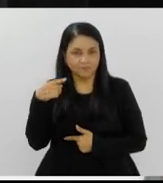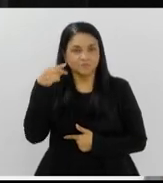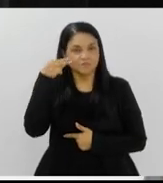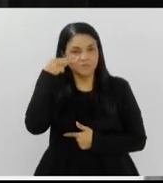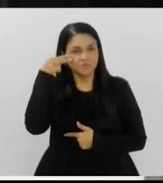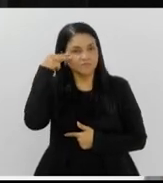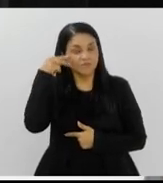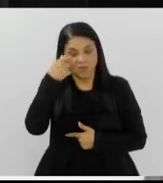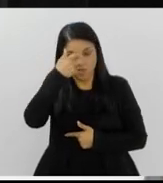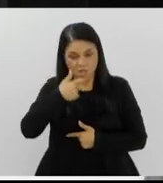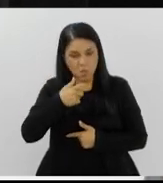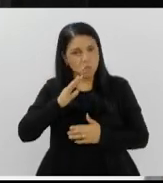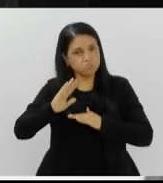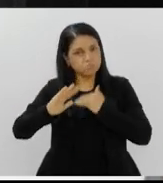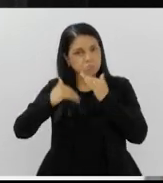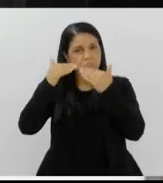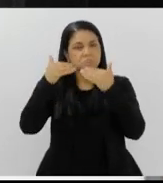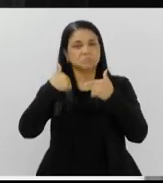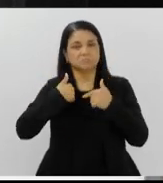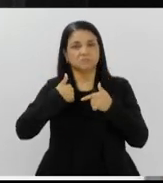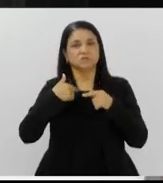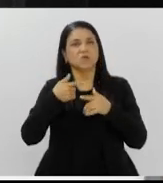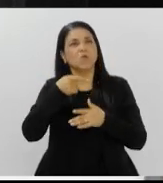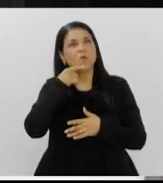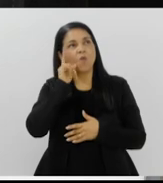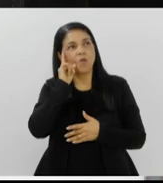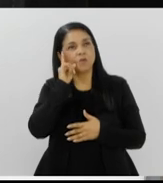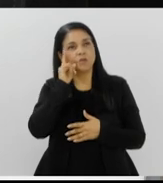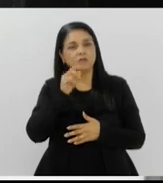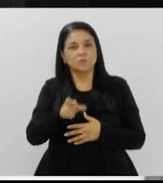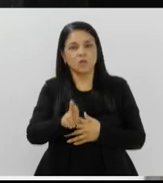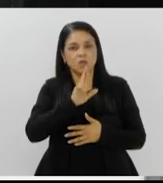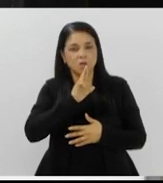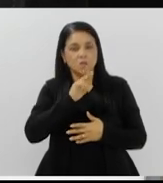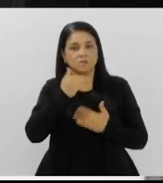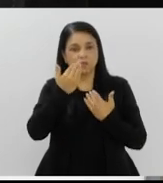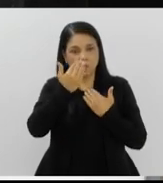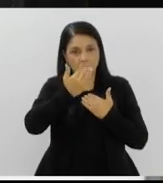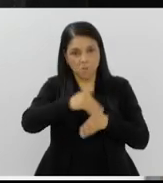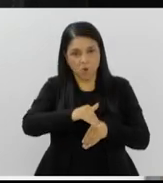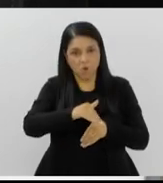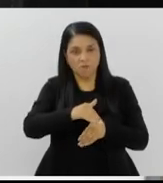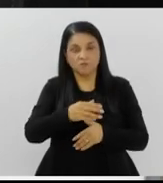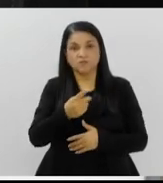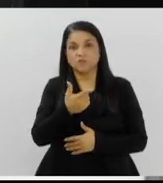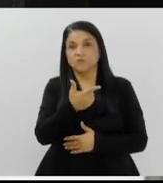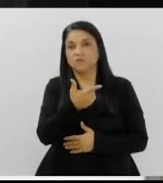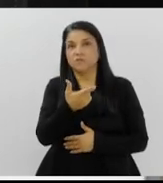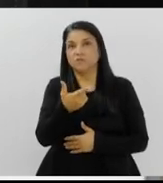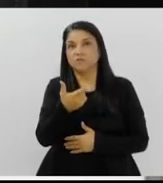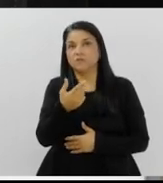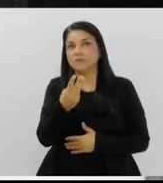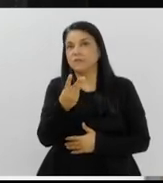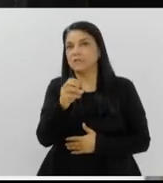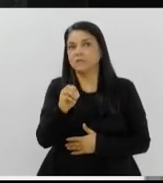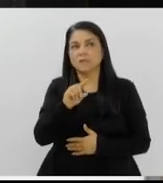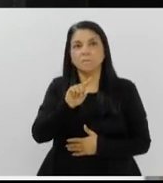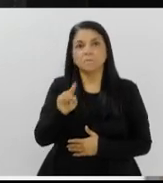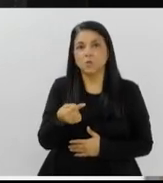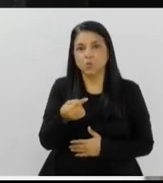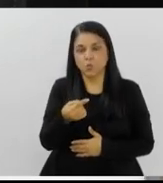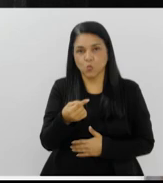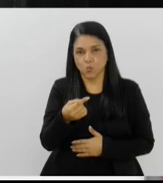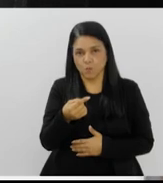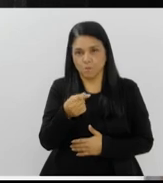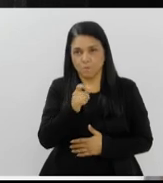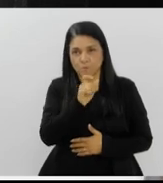mesmo cresci. Ontem, na verdade, saiu o resultado de uma prova de 20 e tantos mil candidatos, 30 mil candidatos, e eu estou entre